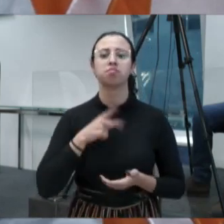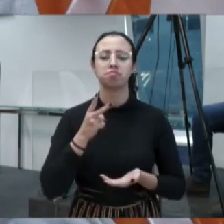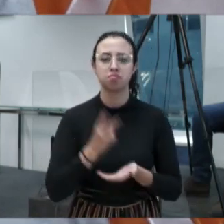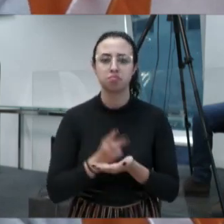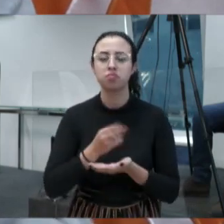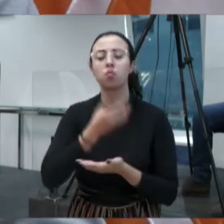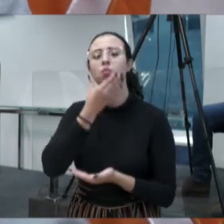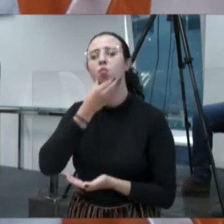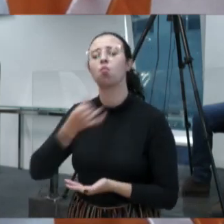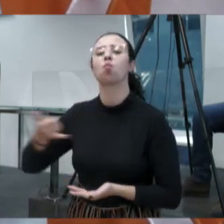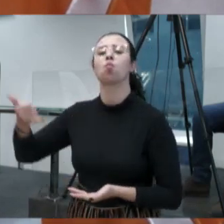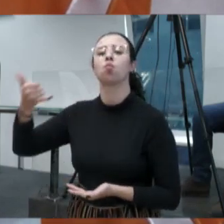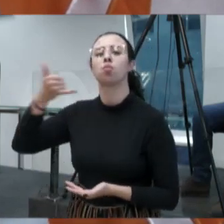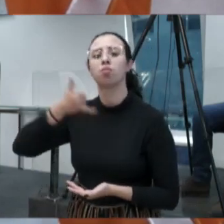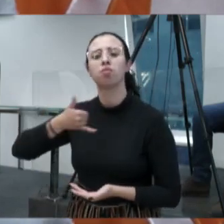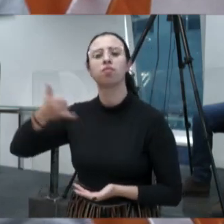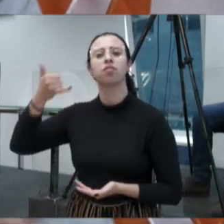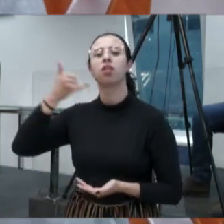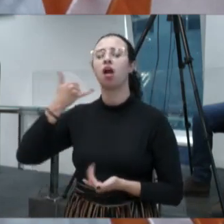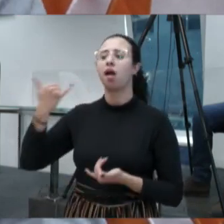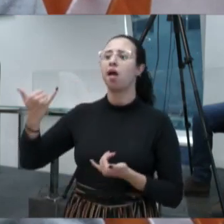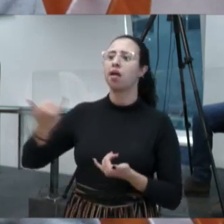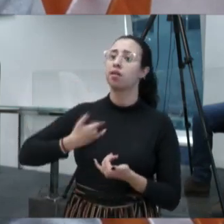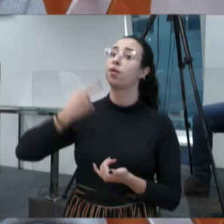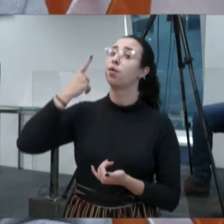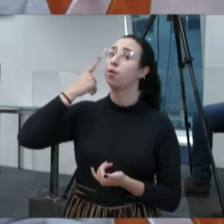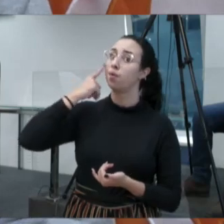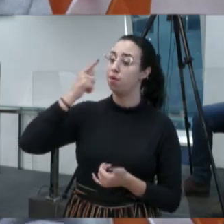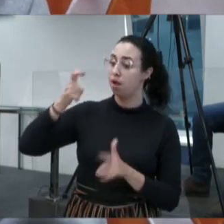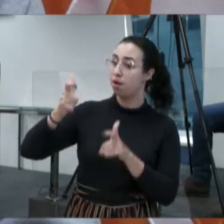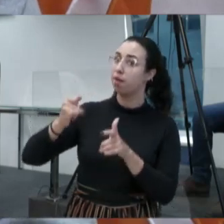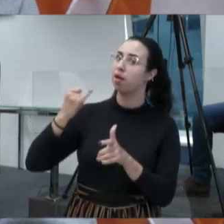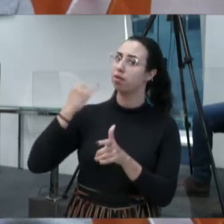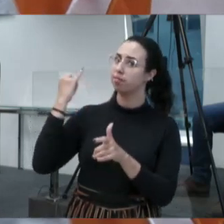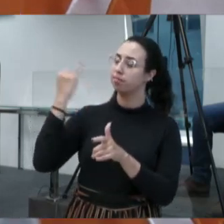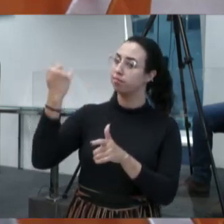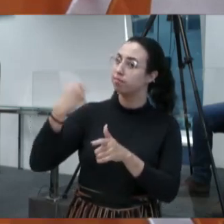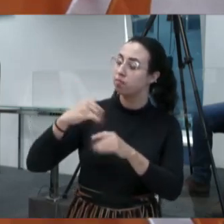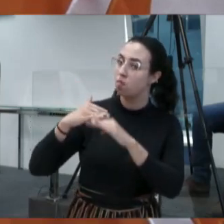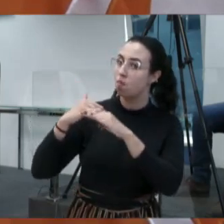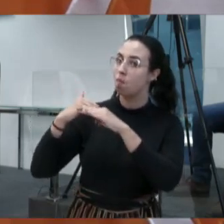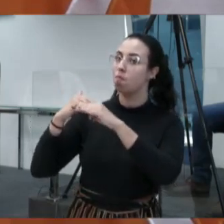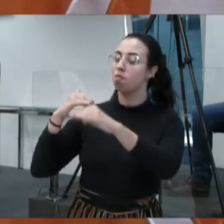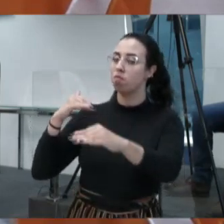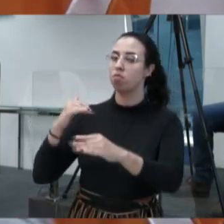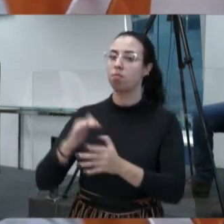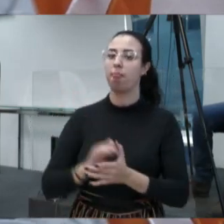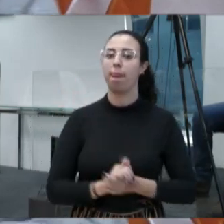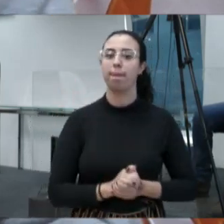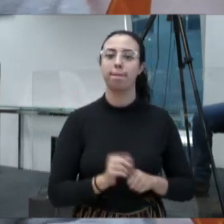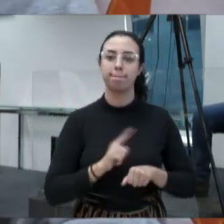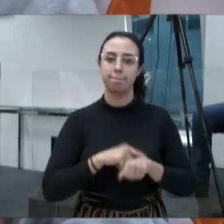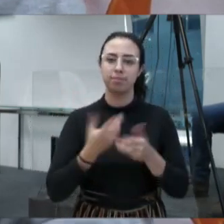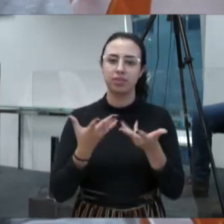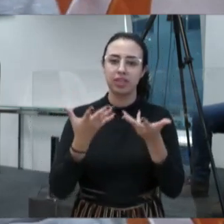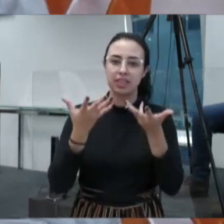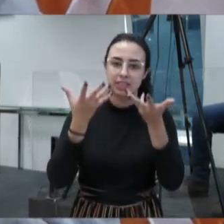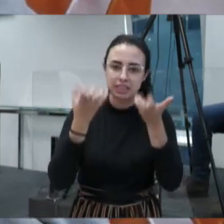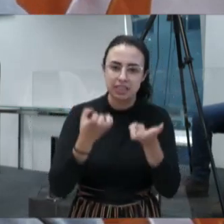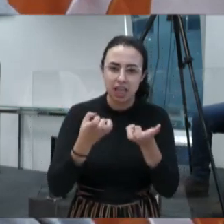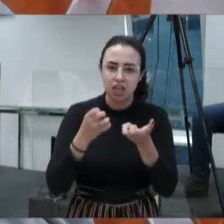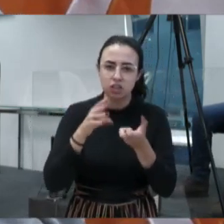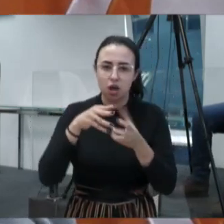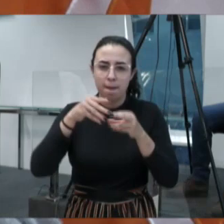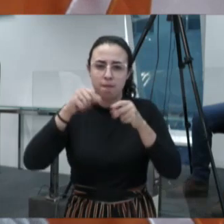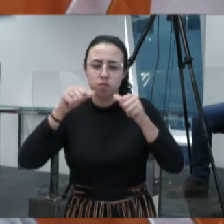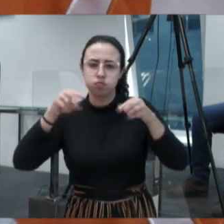ligado da importância do trecho lá na rua Samambaia que fosse pavimentado. Quando era tempo de seco, como agora, era pura poeira. E